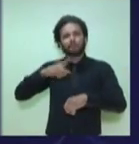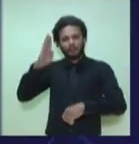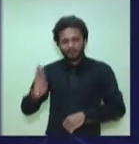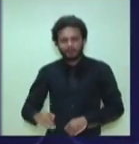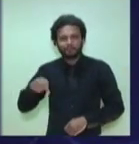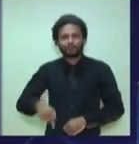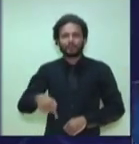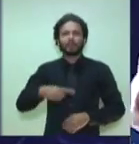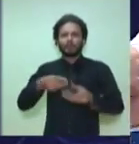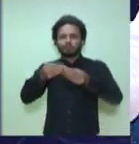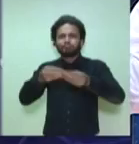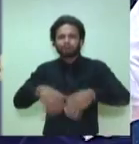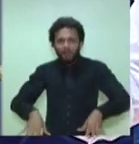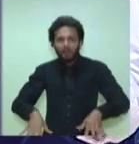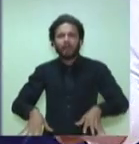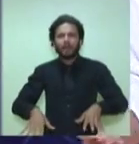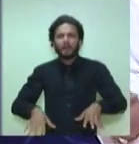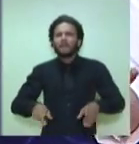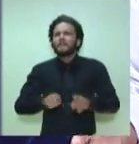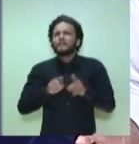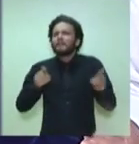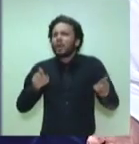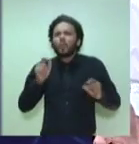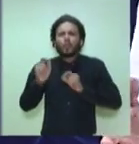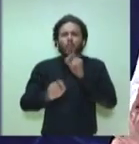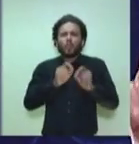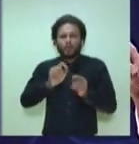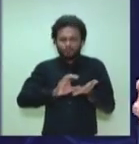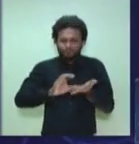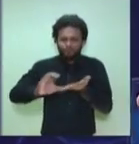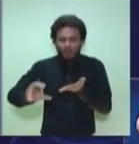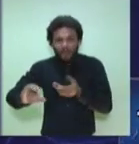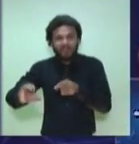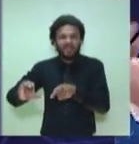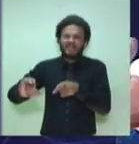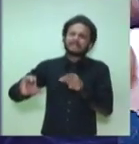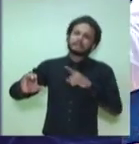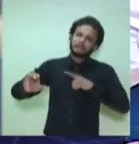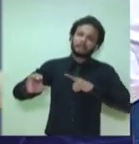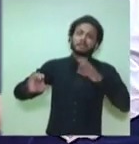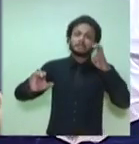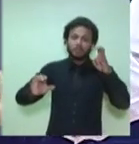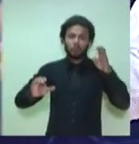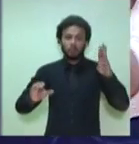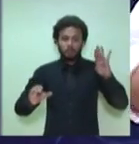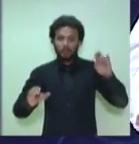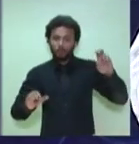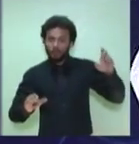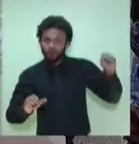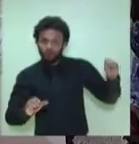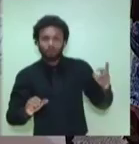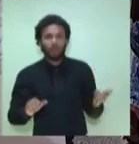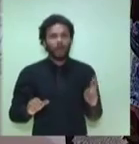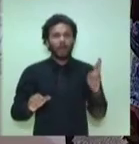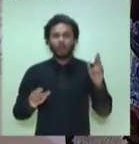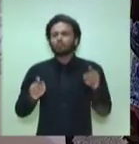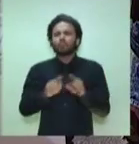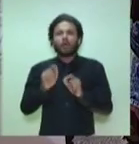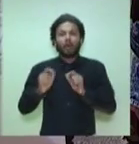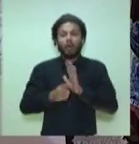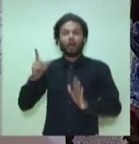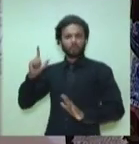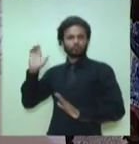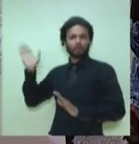Uma crise que passou de raspão no orçamento da prefeitura. A prefeitura teve 5 bilhões de reais a mais do que a administração